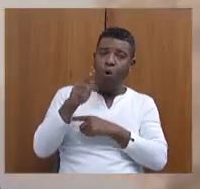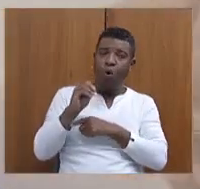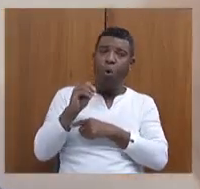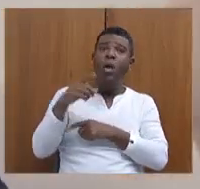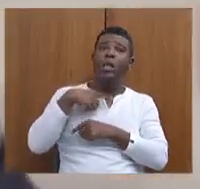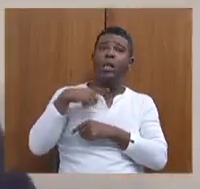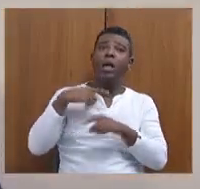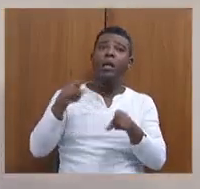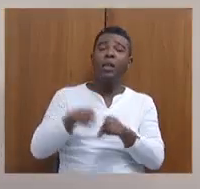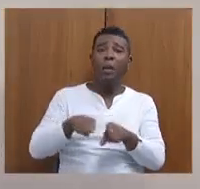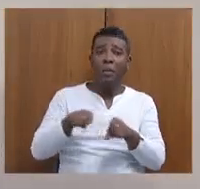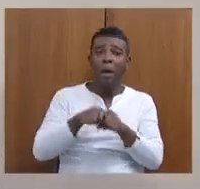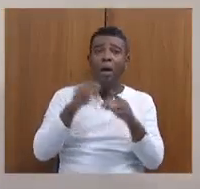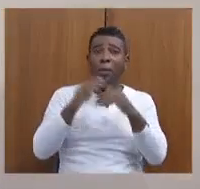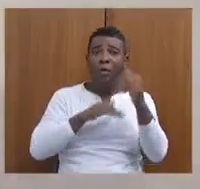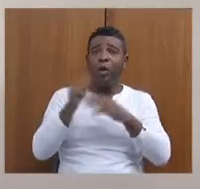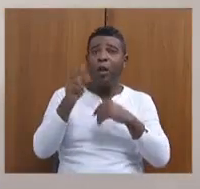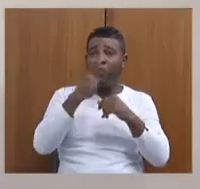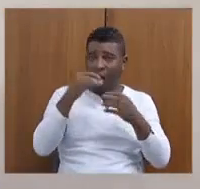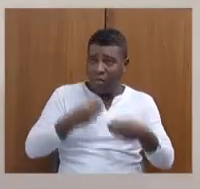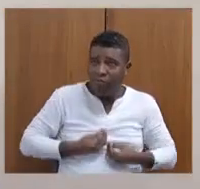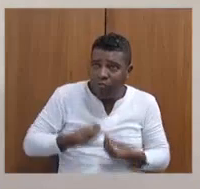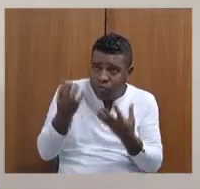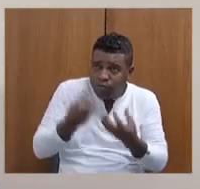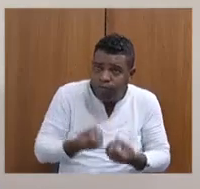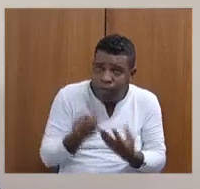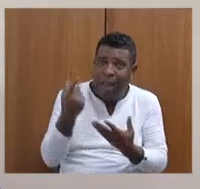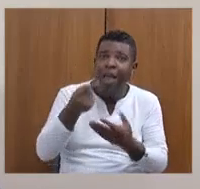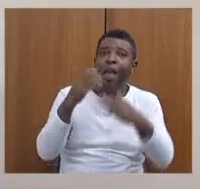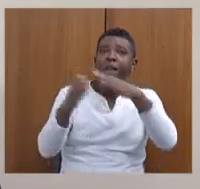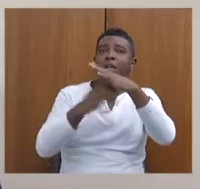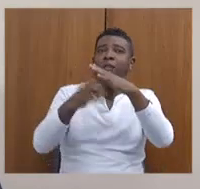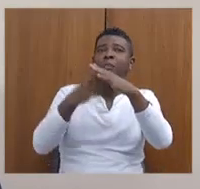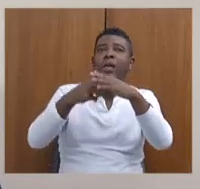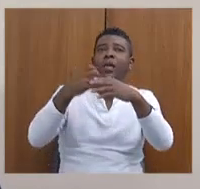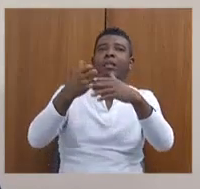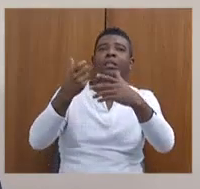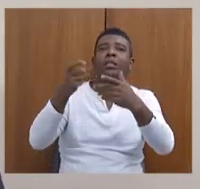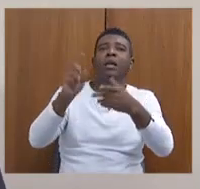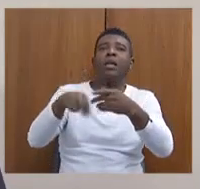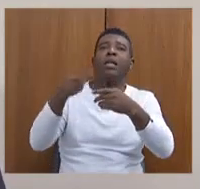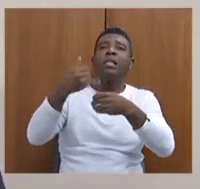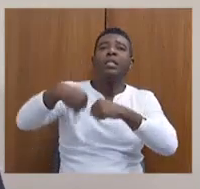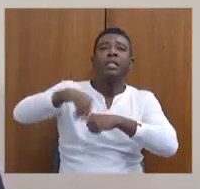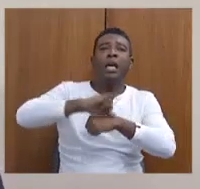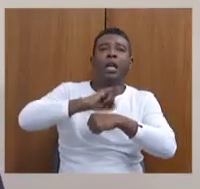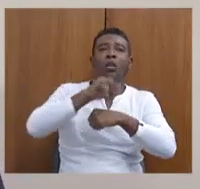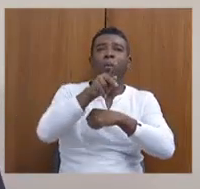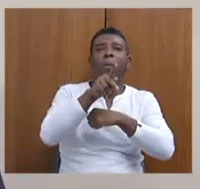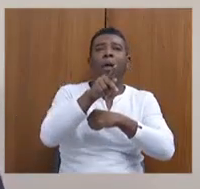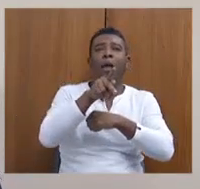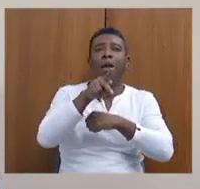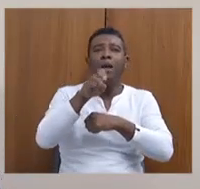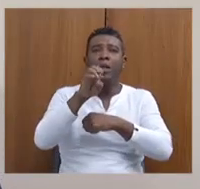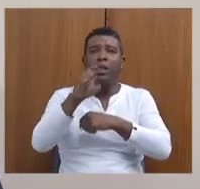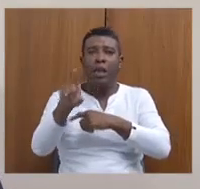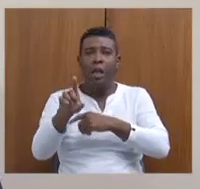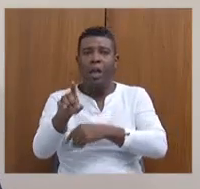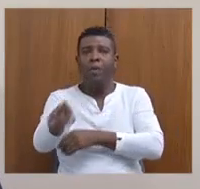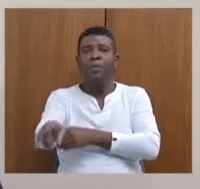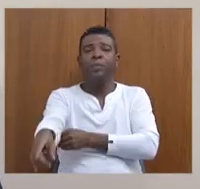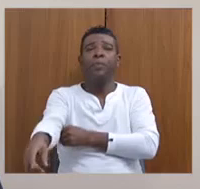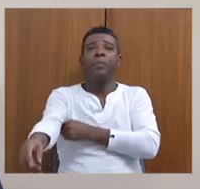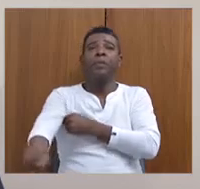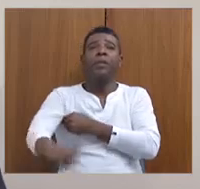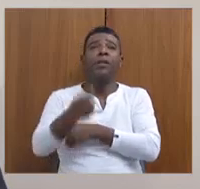vão fornecer para essas grandes empresas âncoras é centros de p e d então assim estamos no